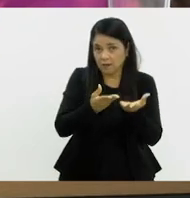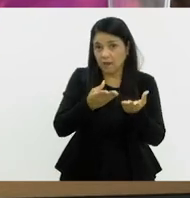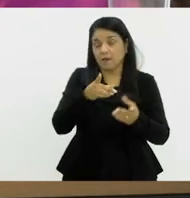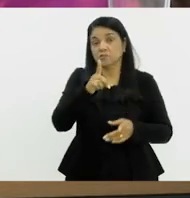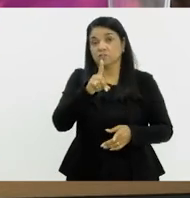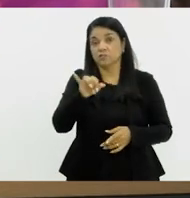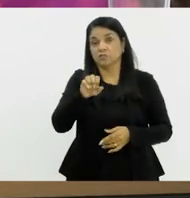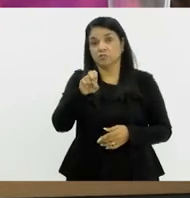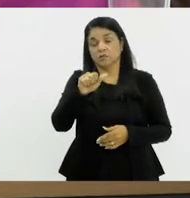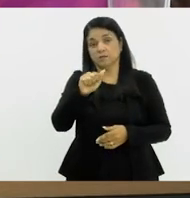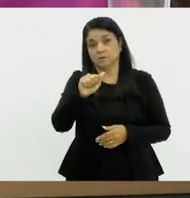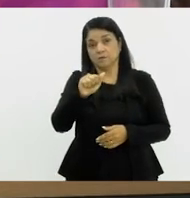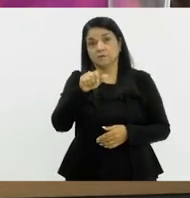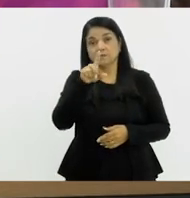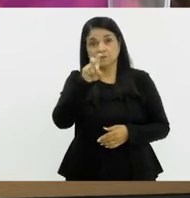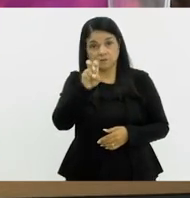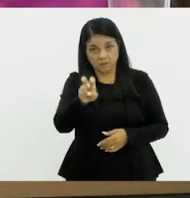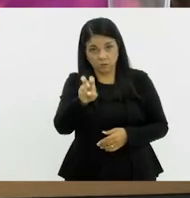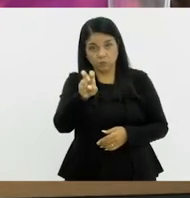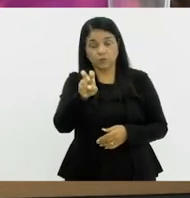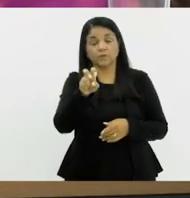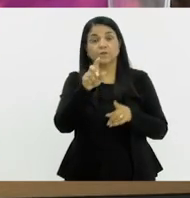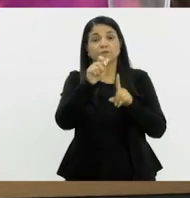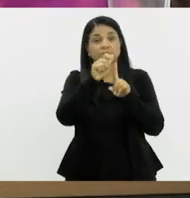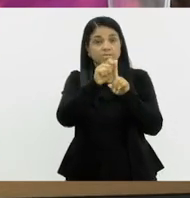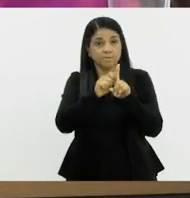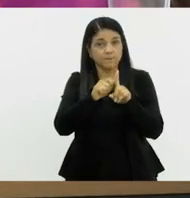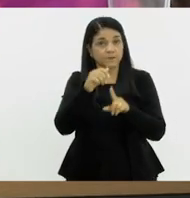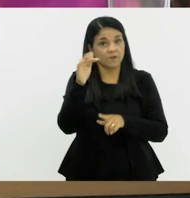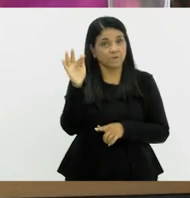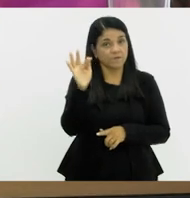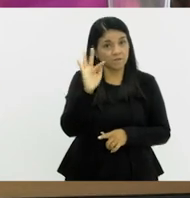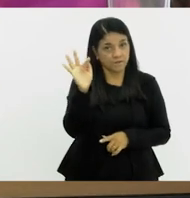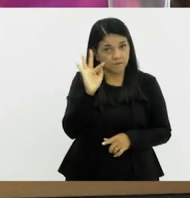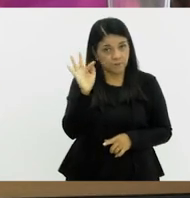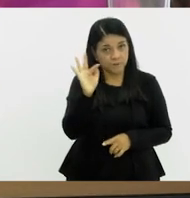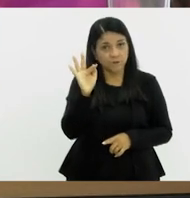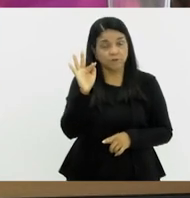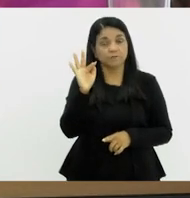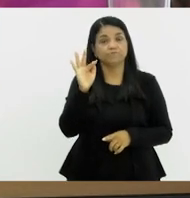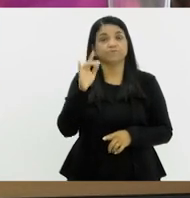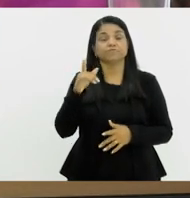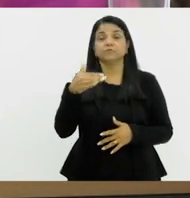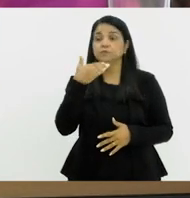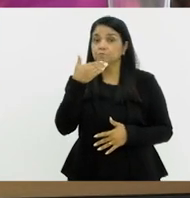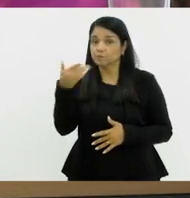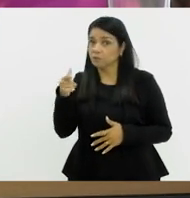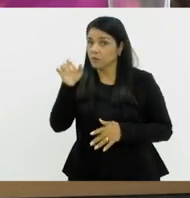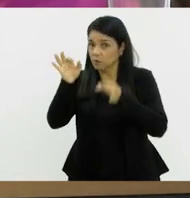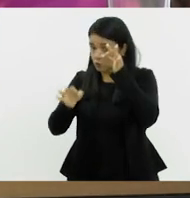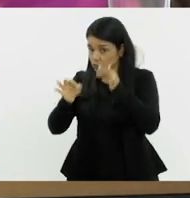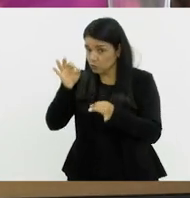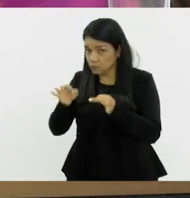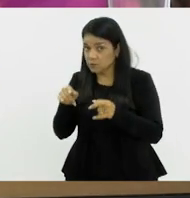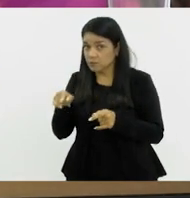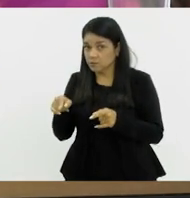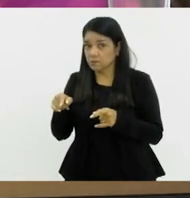de fevereiro, como ordenado pelo meritíssimo juiz, a